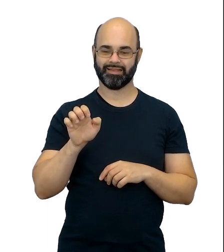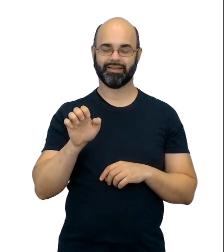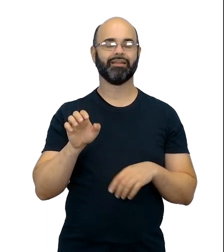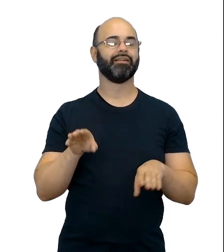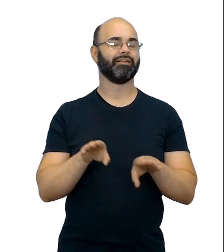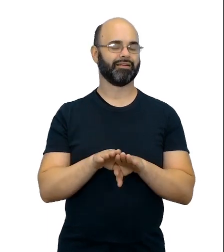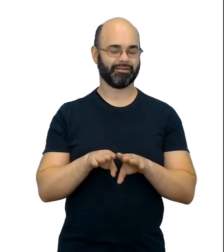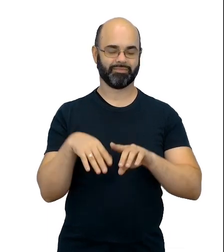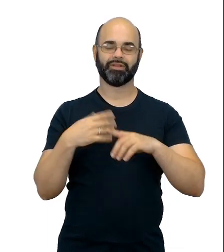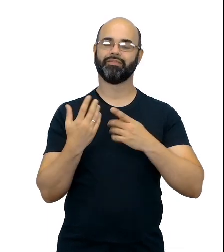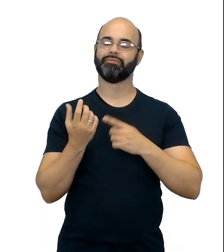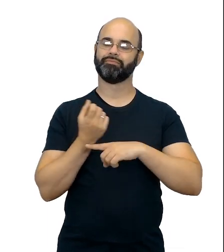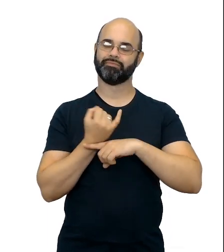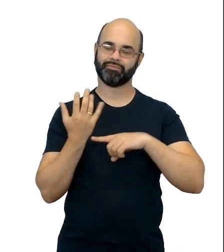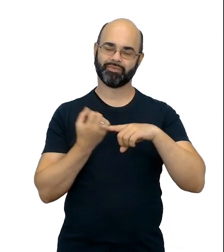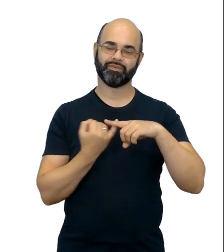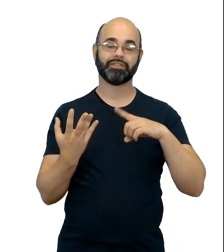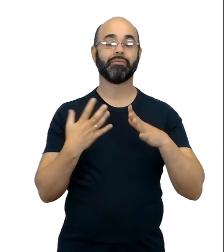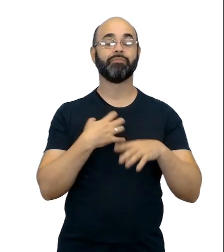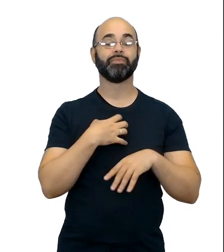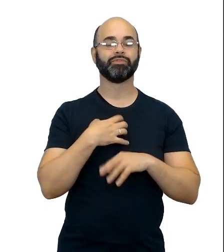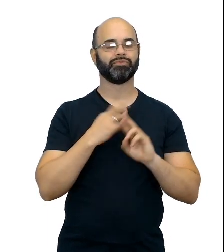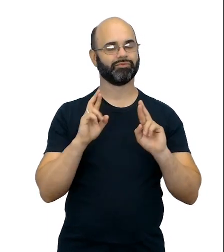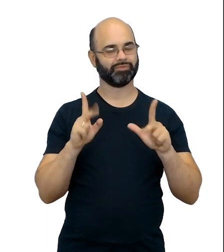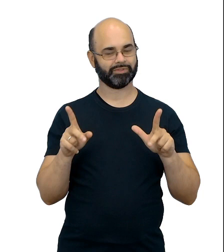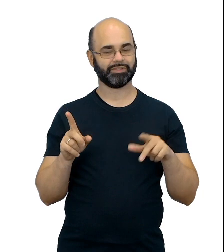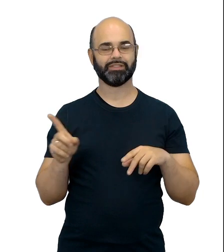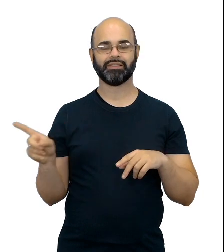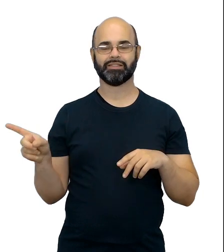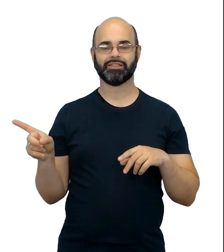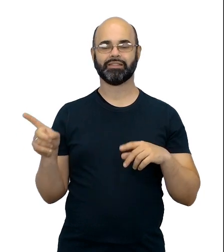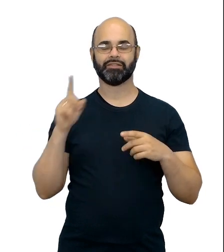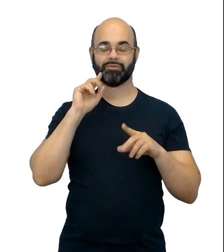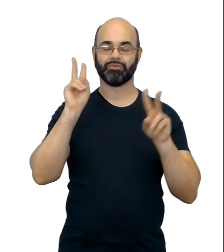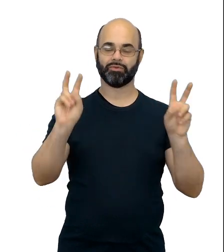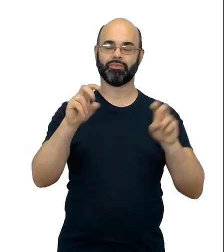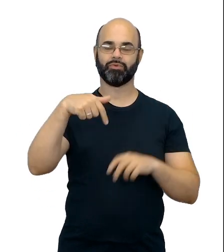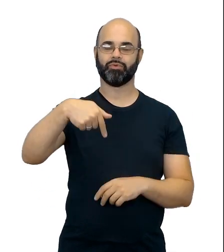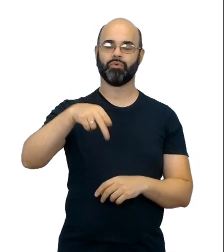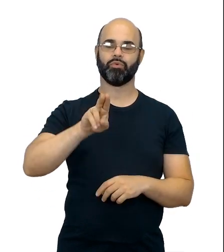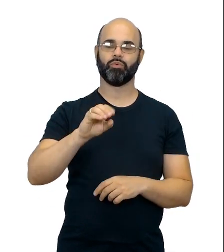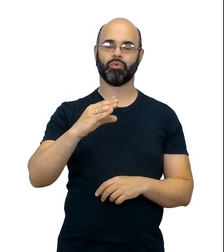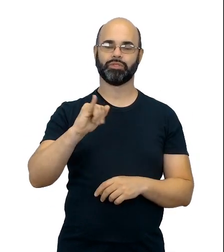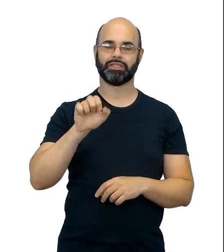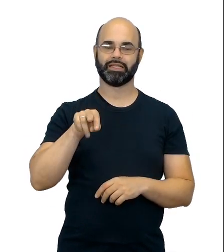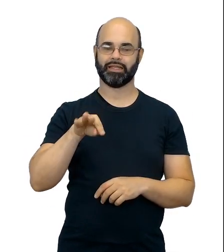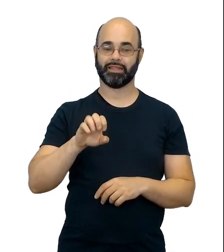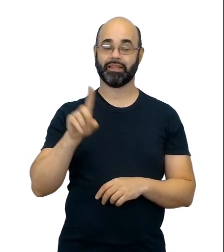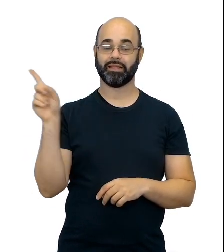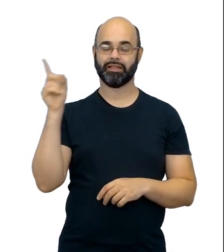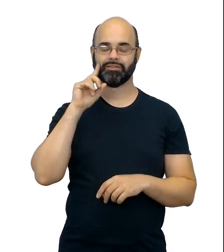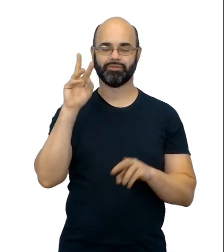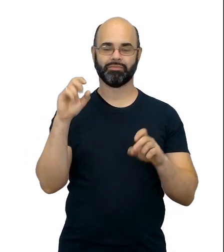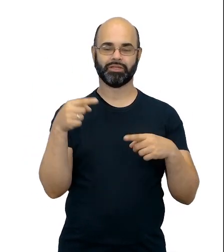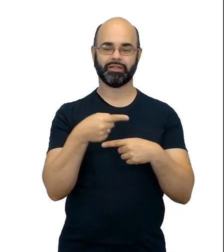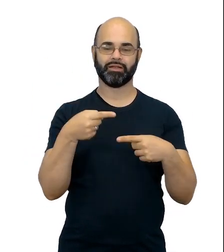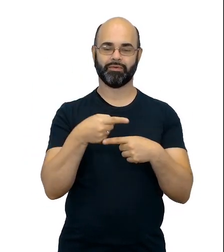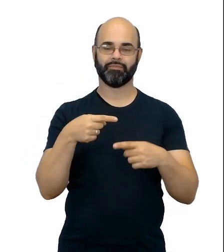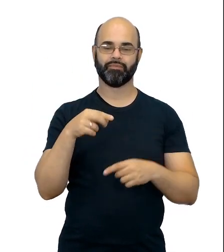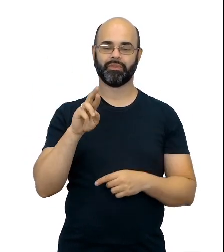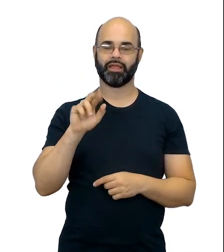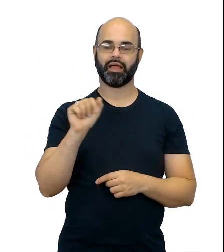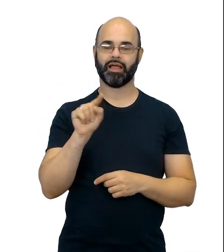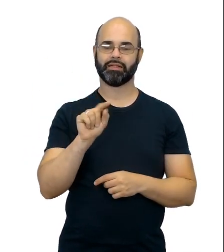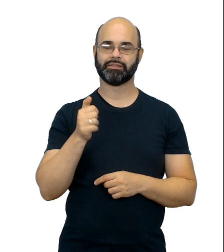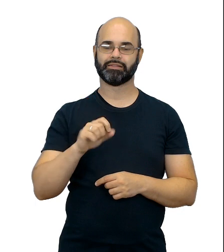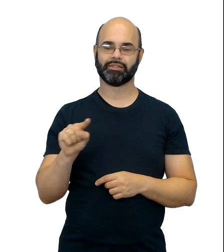uma fração na forma com a ideia de quociente. Aqui, na forma de razão, nós utilizamos muito